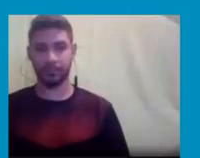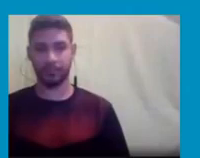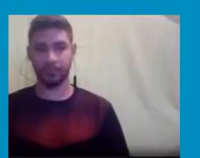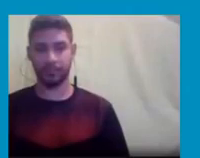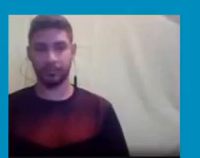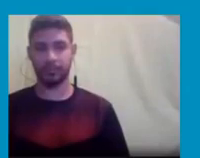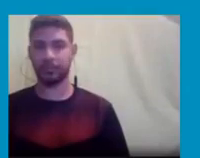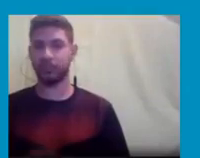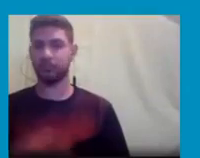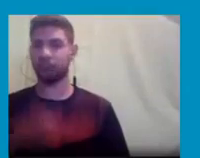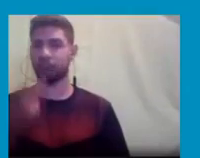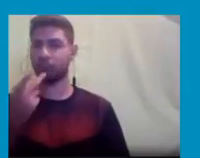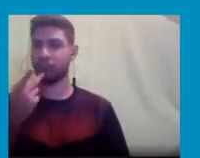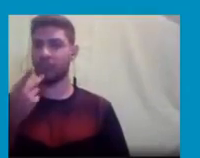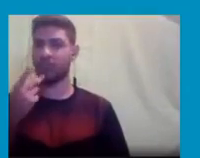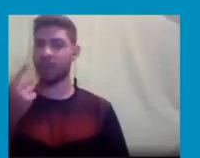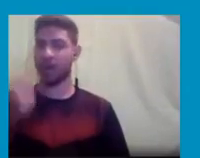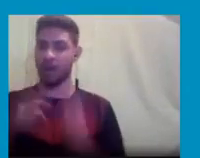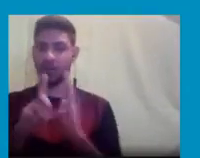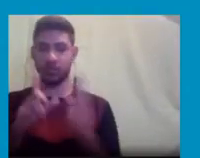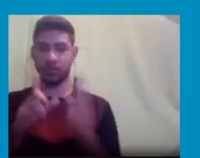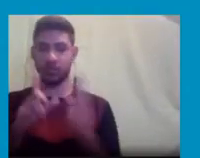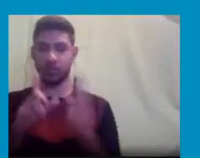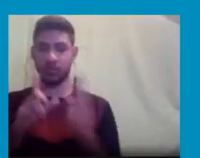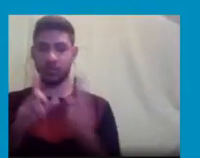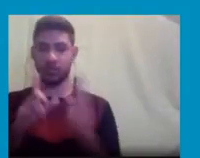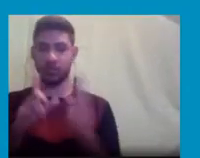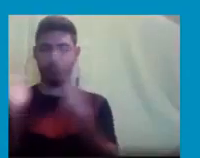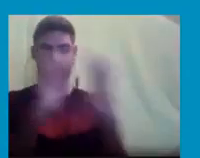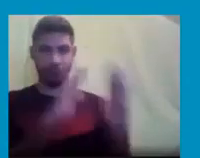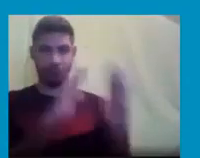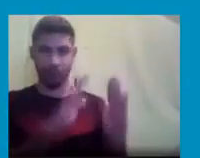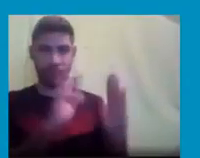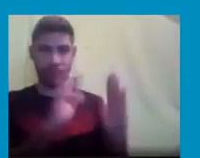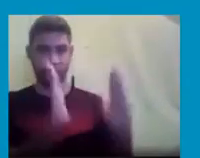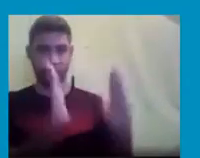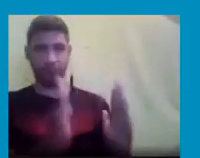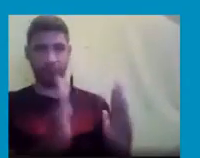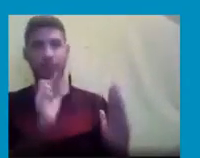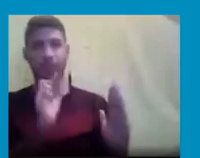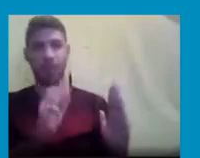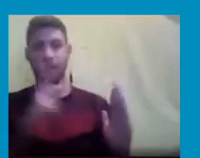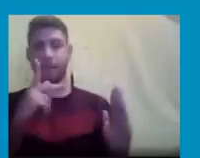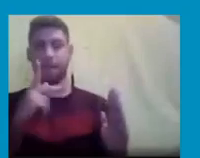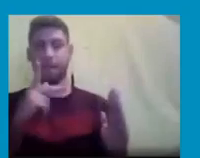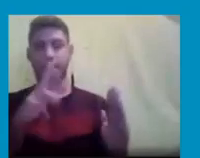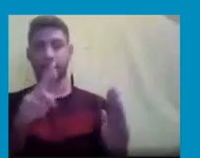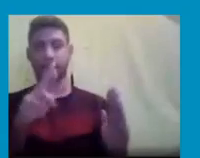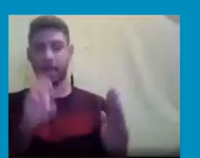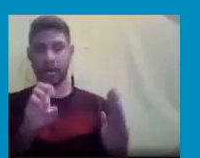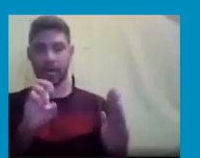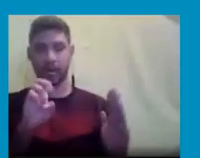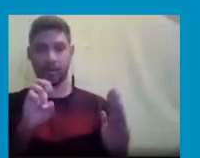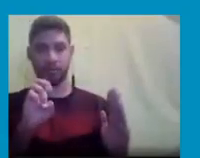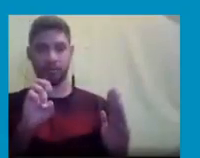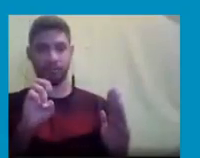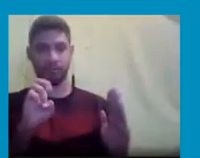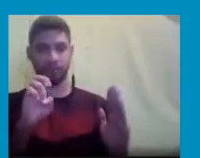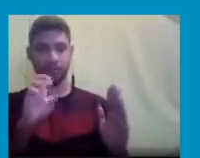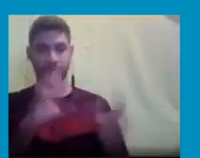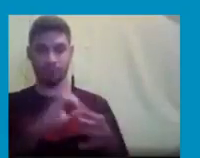um pouquinho atrás, aí já no pré-abolição, ali com Luiz